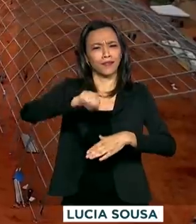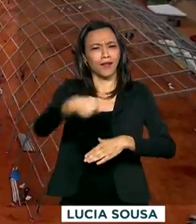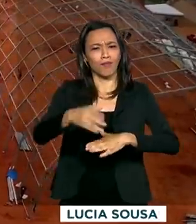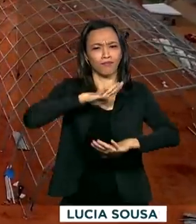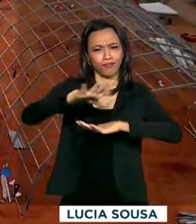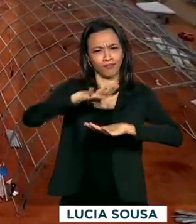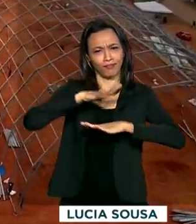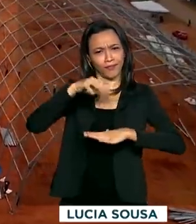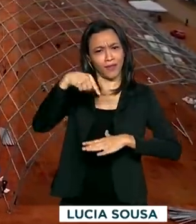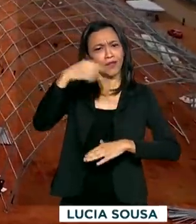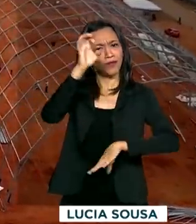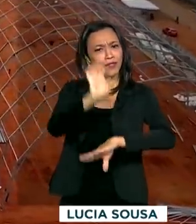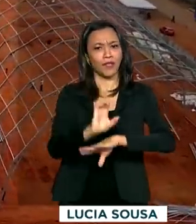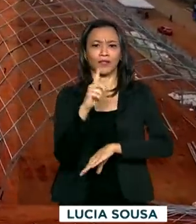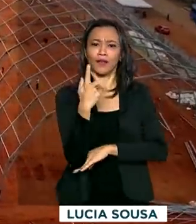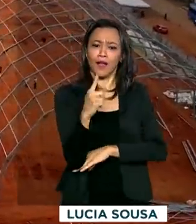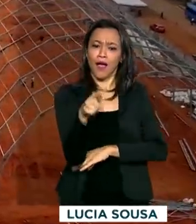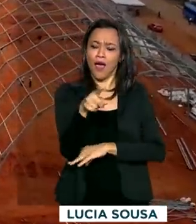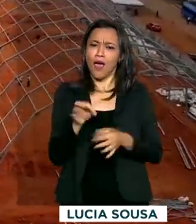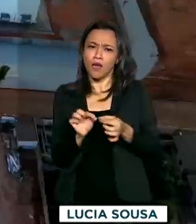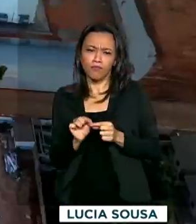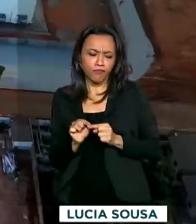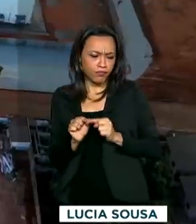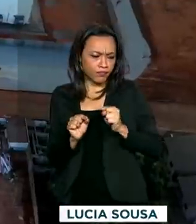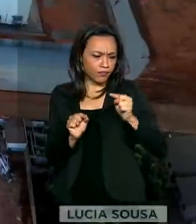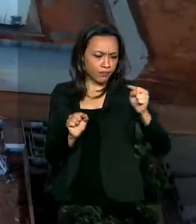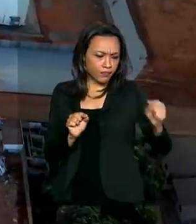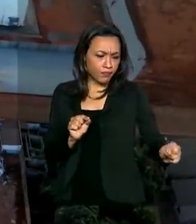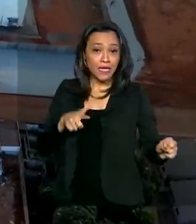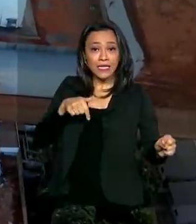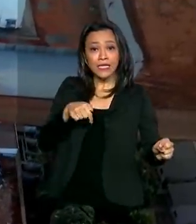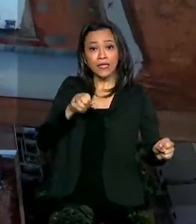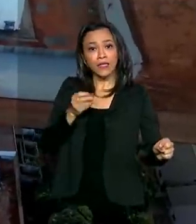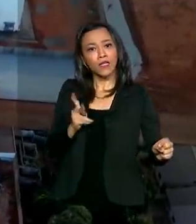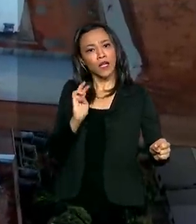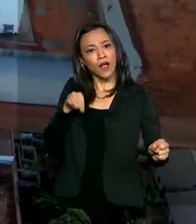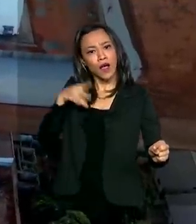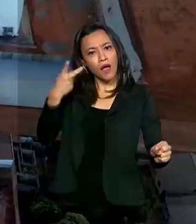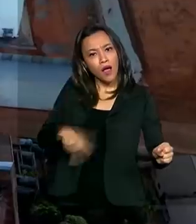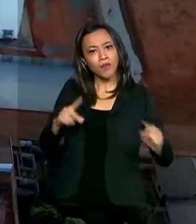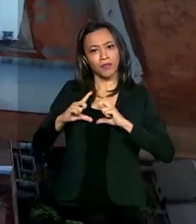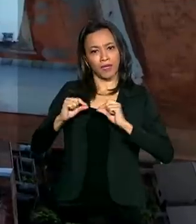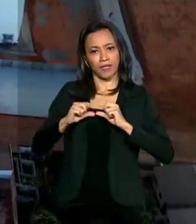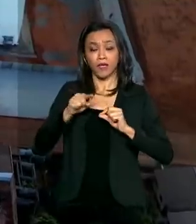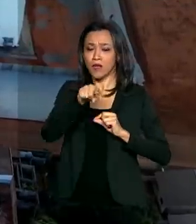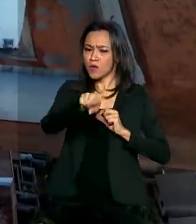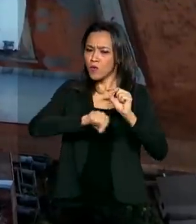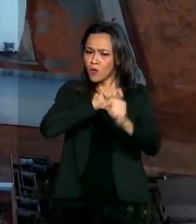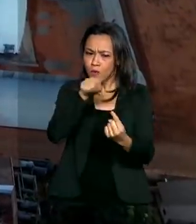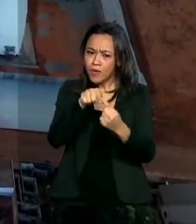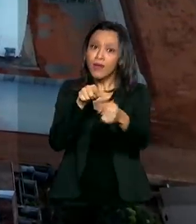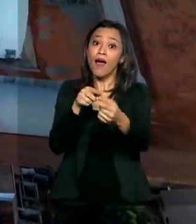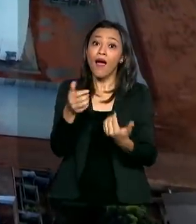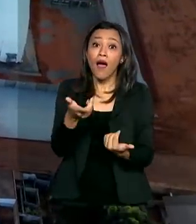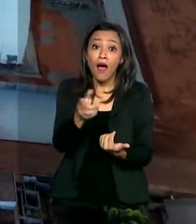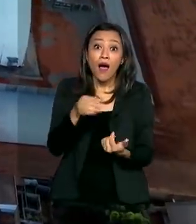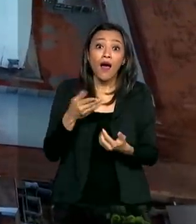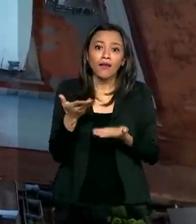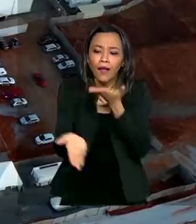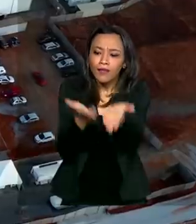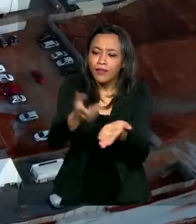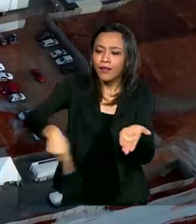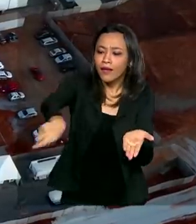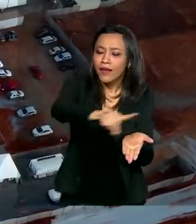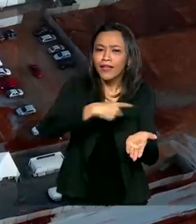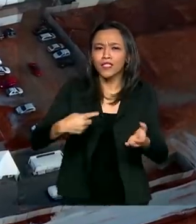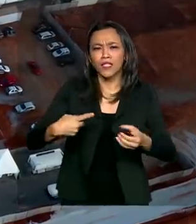hospital fica a cerca de 70 quilômetros de Brasília. A expectativa é que a unidade atenda pacientes de toda a região conhecida